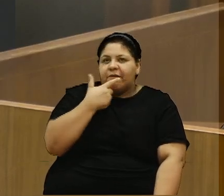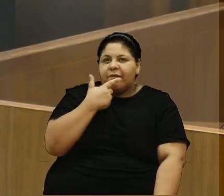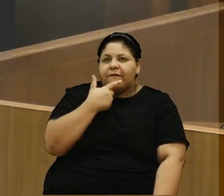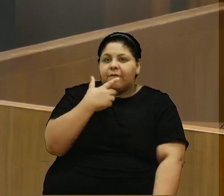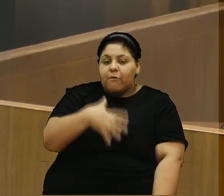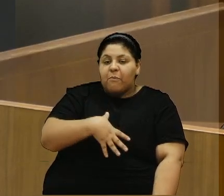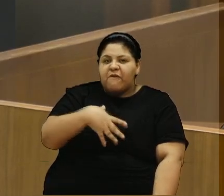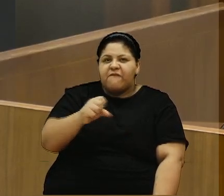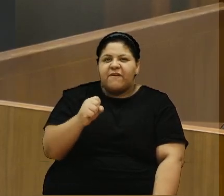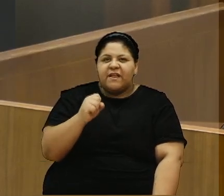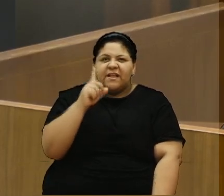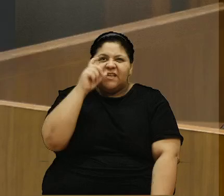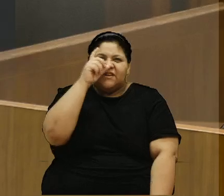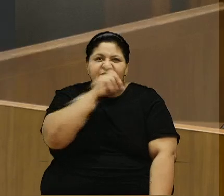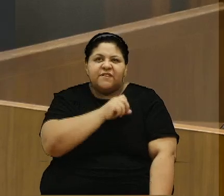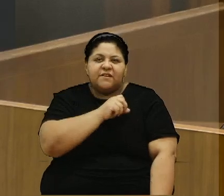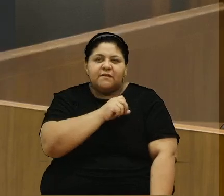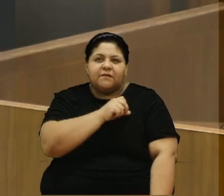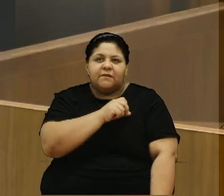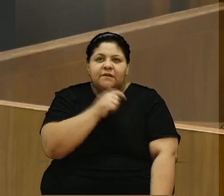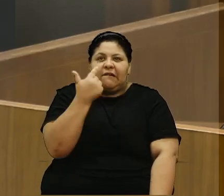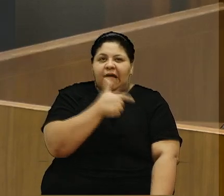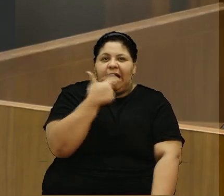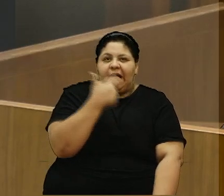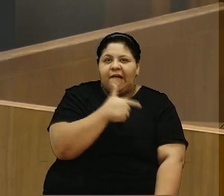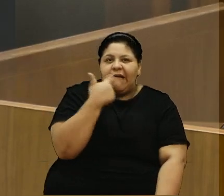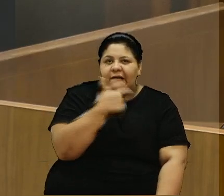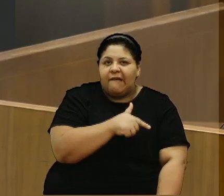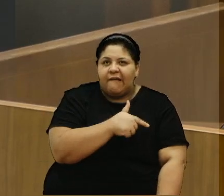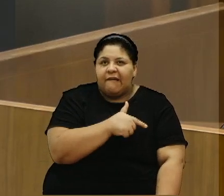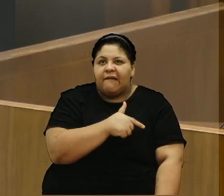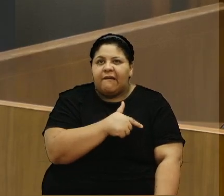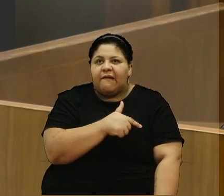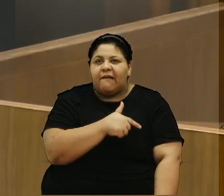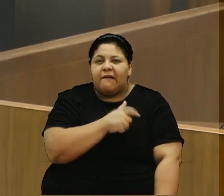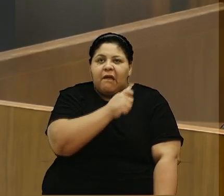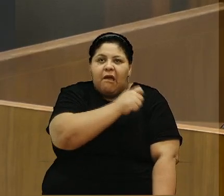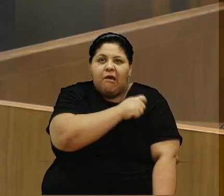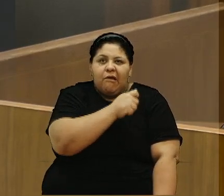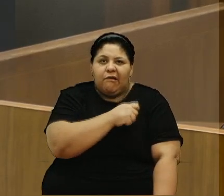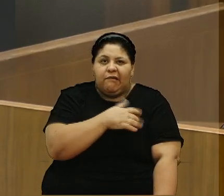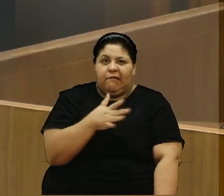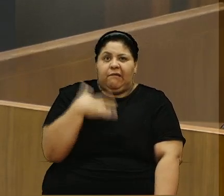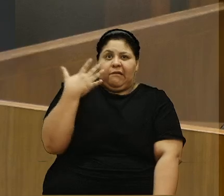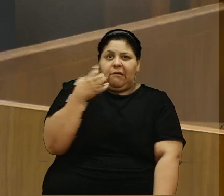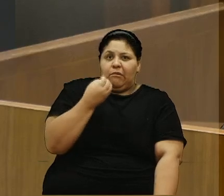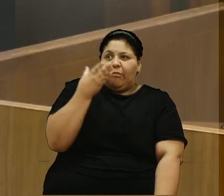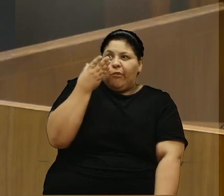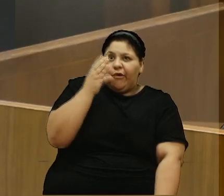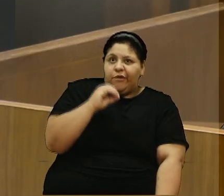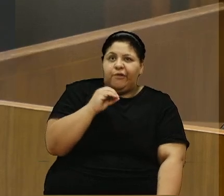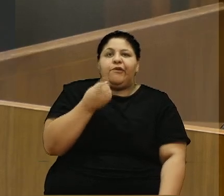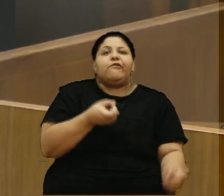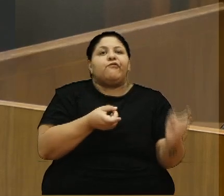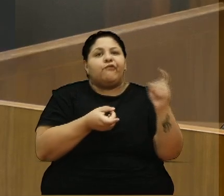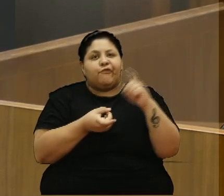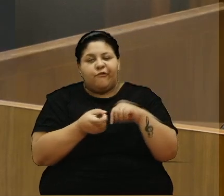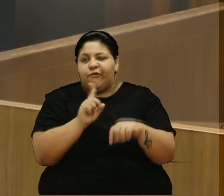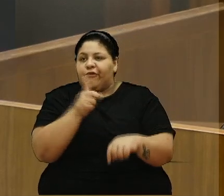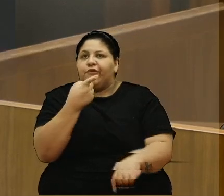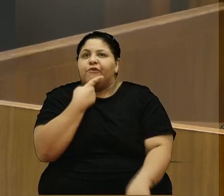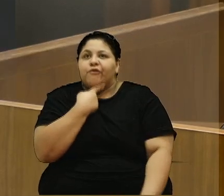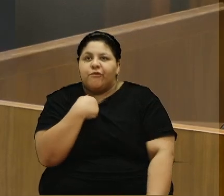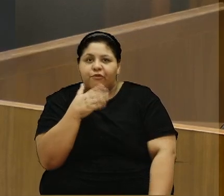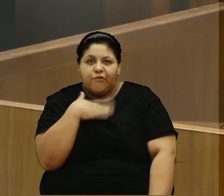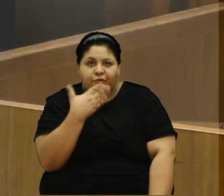filha rebelde. KKKK, beijos. A menina diz cruz credo, boa noite. Aí ele voltou. Não gosta de ser